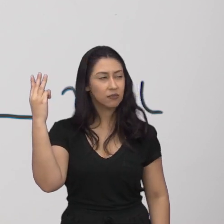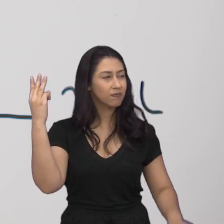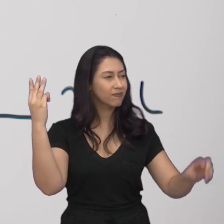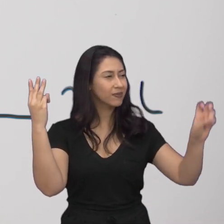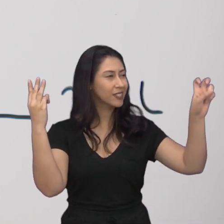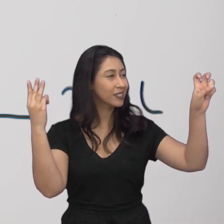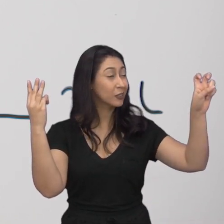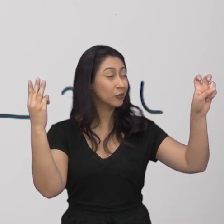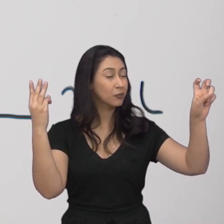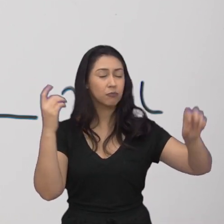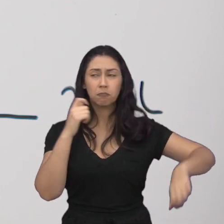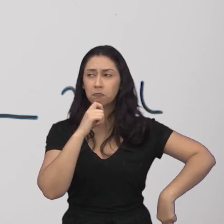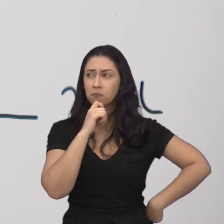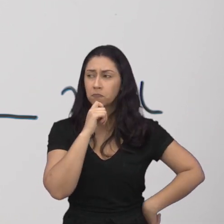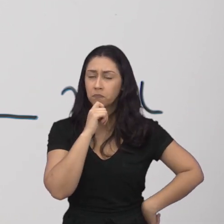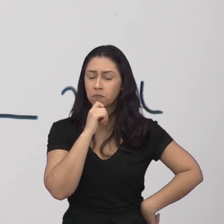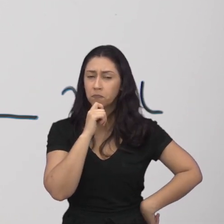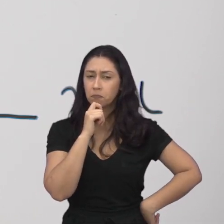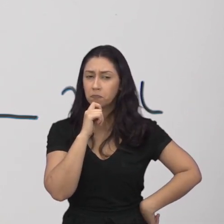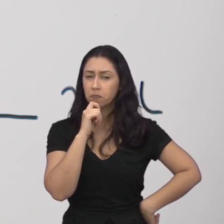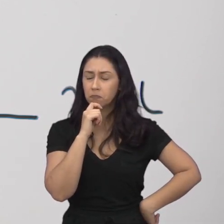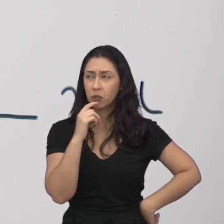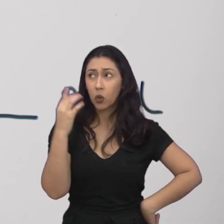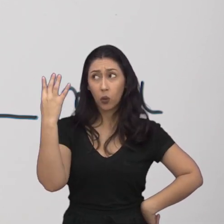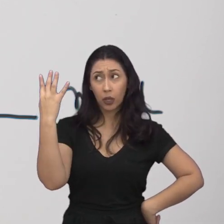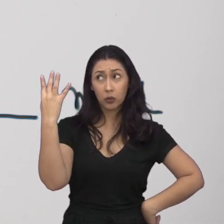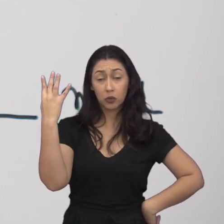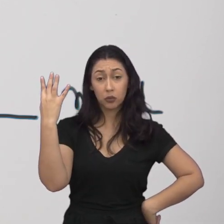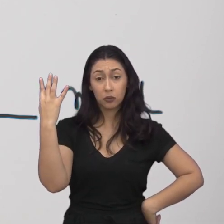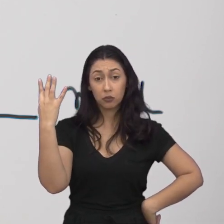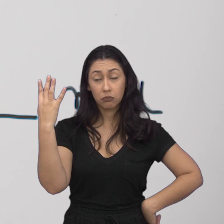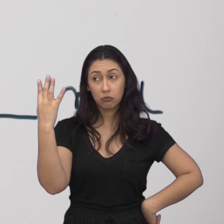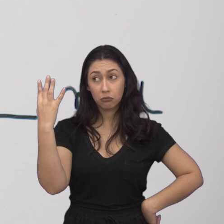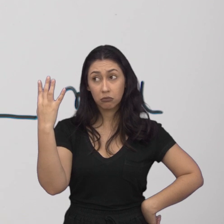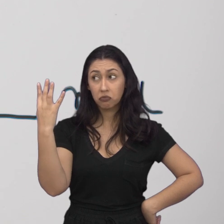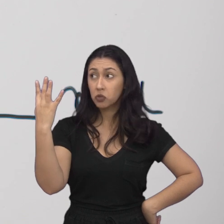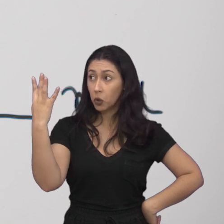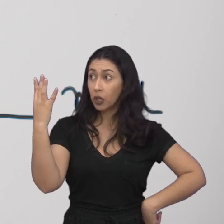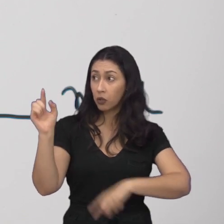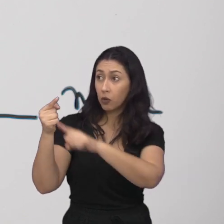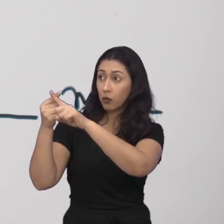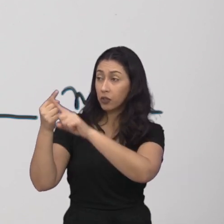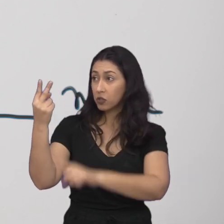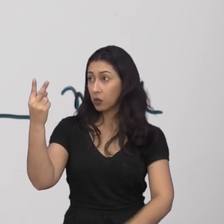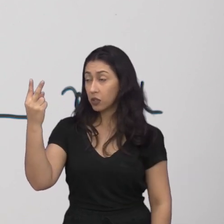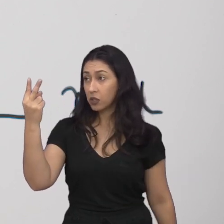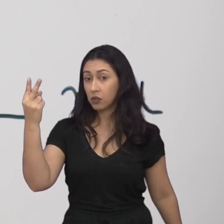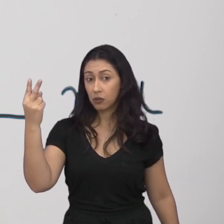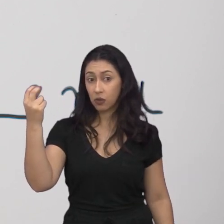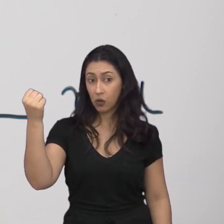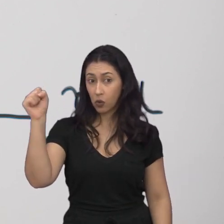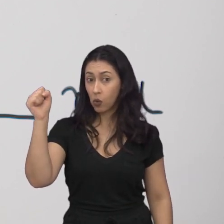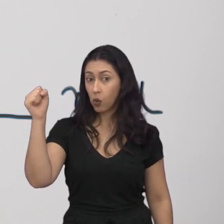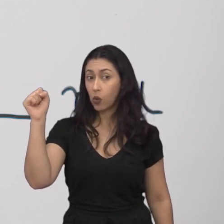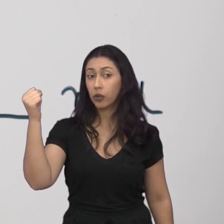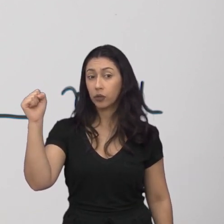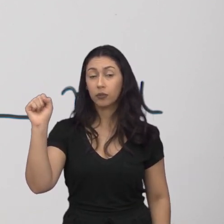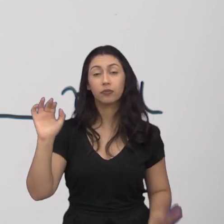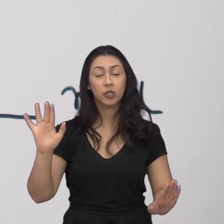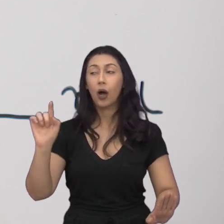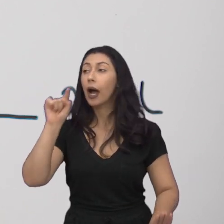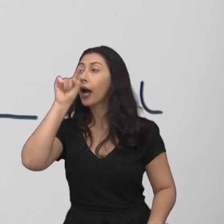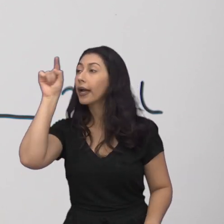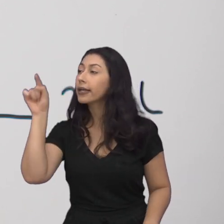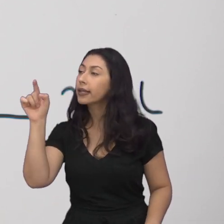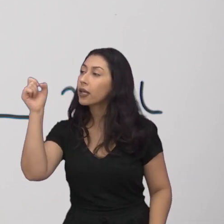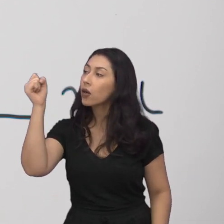quê? 3 vezes 2 ainda não foi, 4 vezes 2, 8. A gente pode fazer o que então? Se a gente